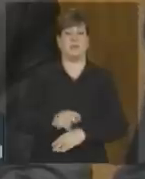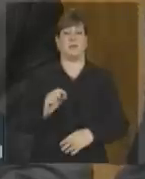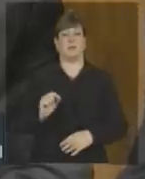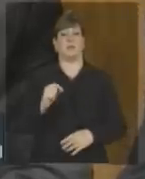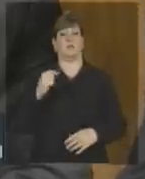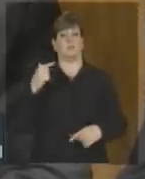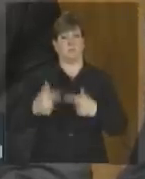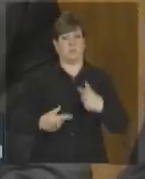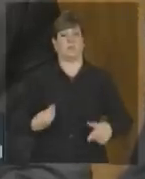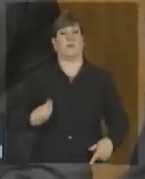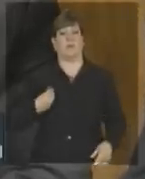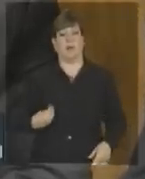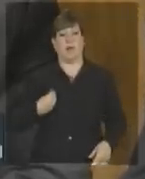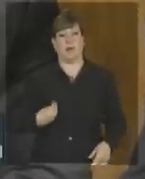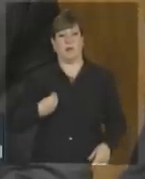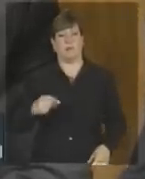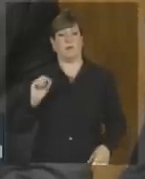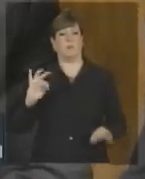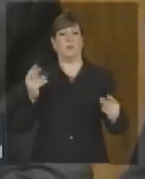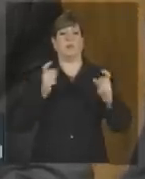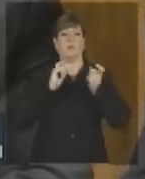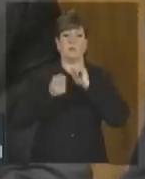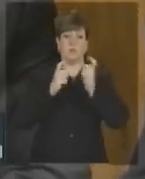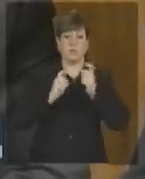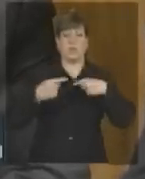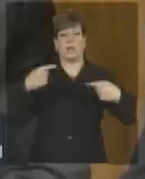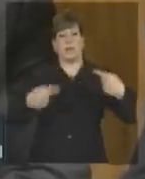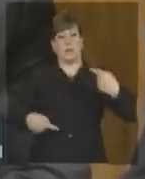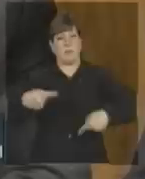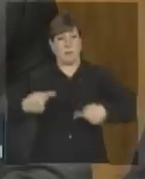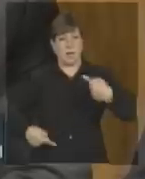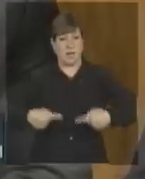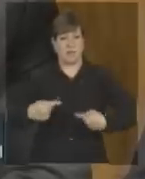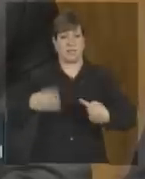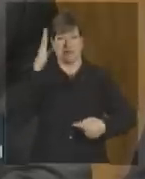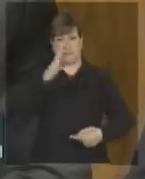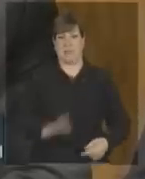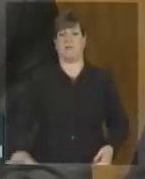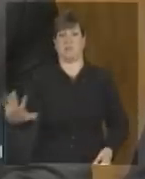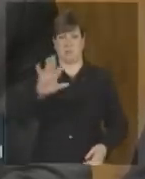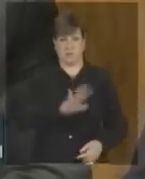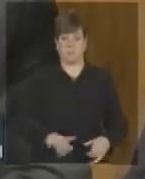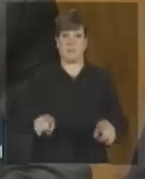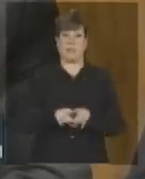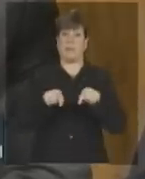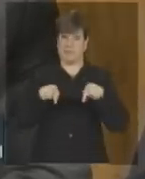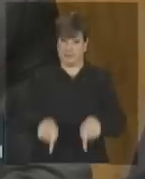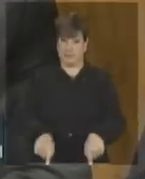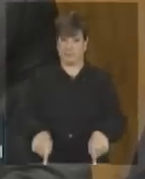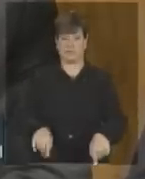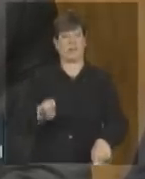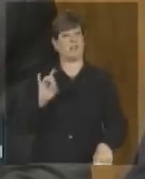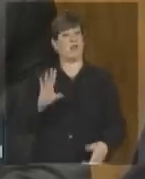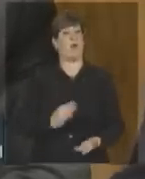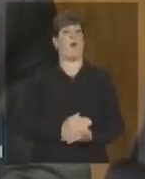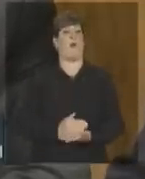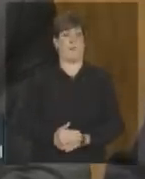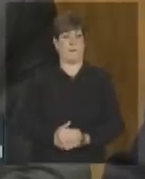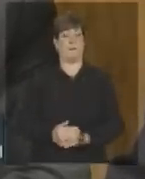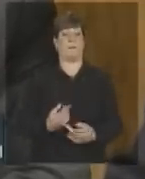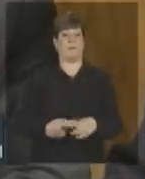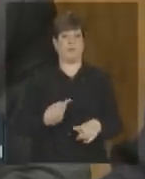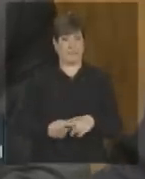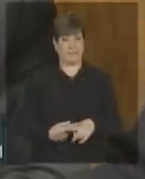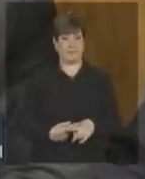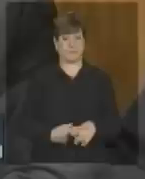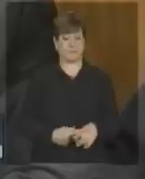todas as discussões e os debates nacionais. E isso é só o começo, porque a